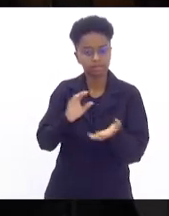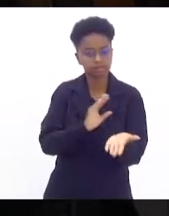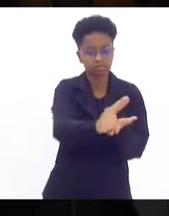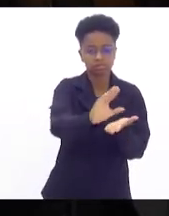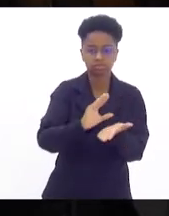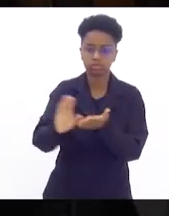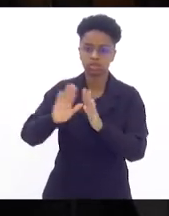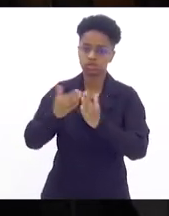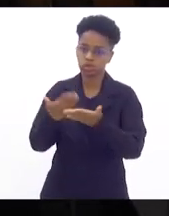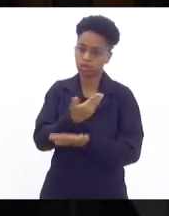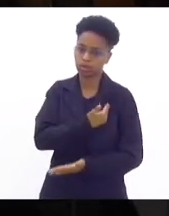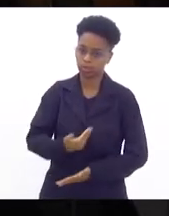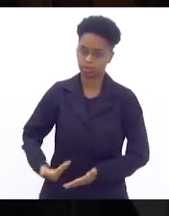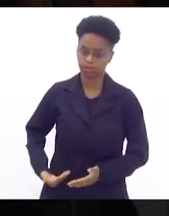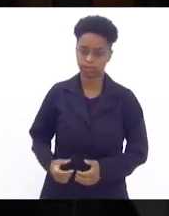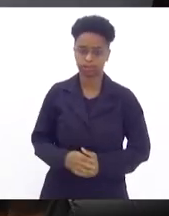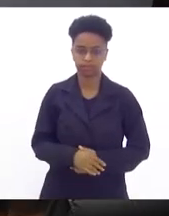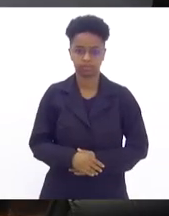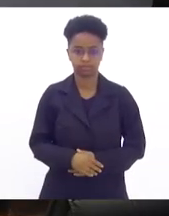públicas